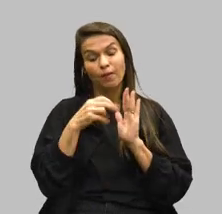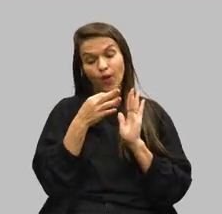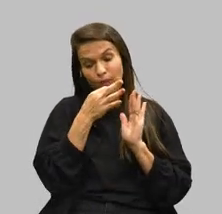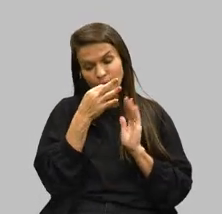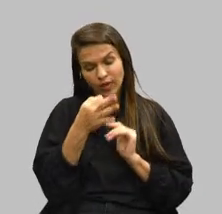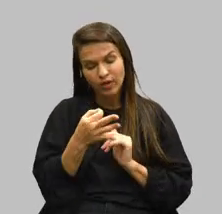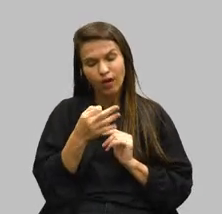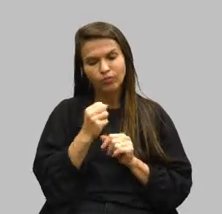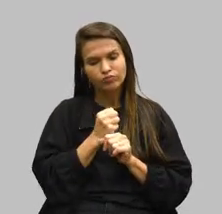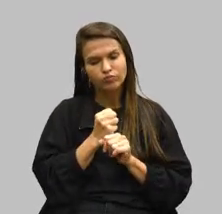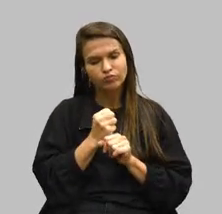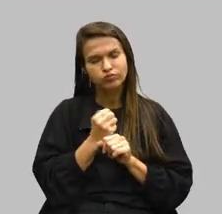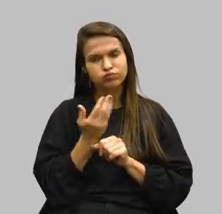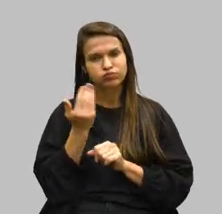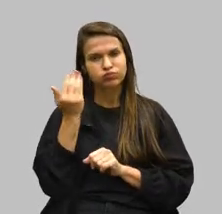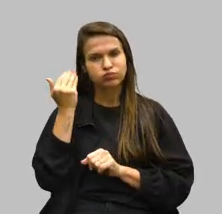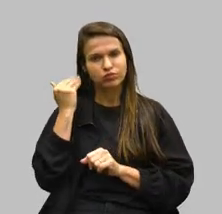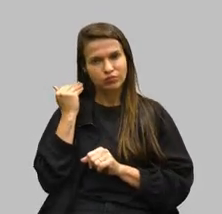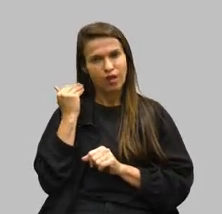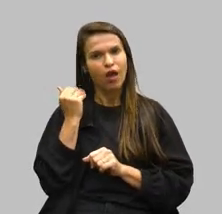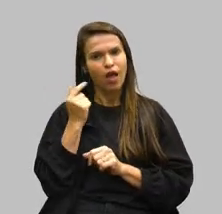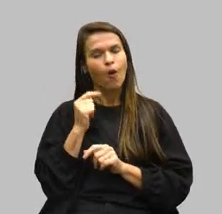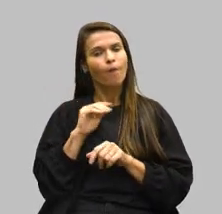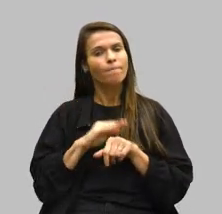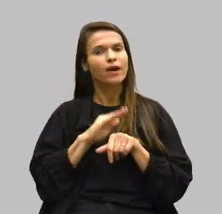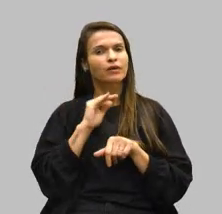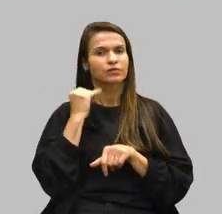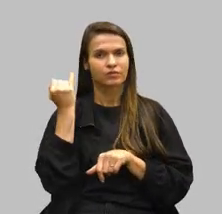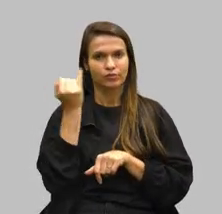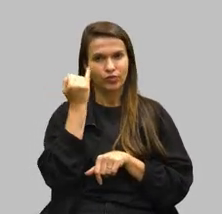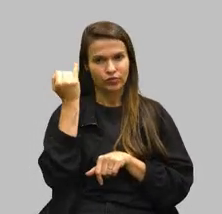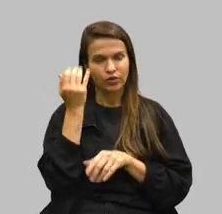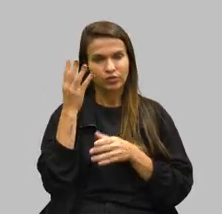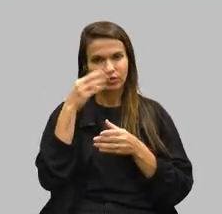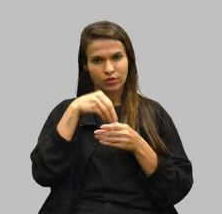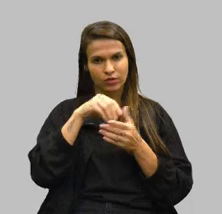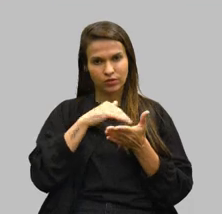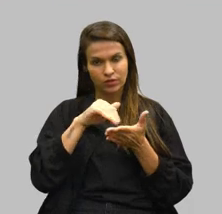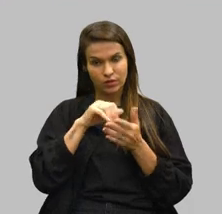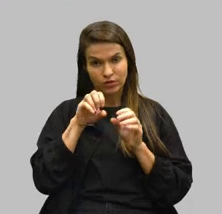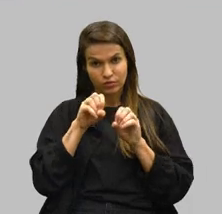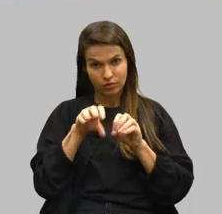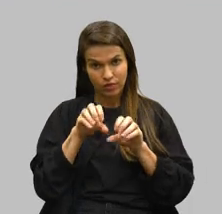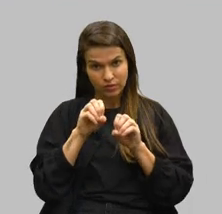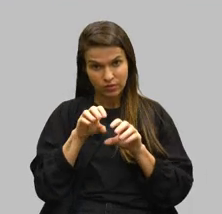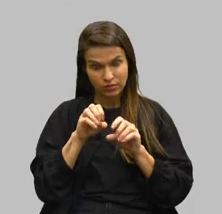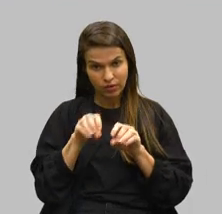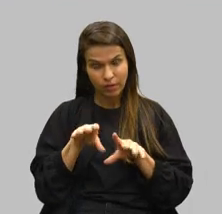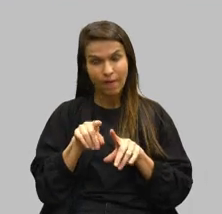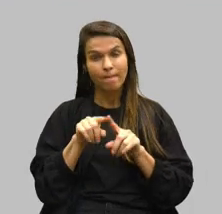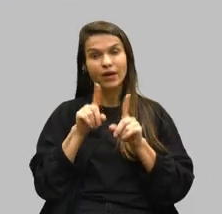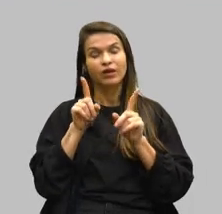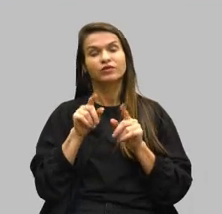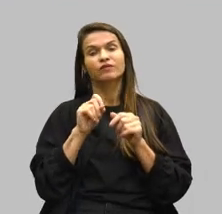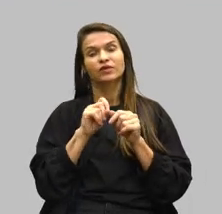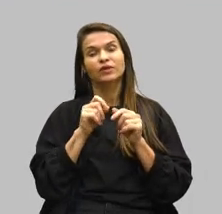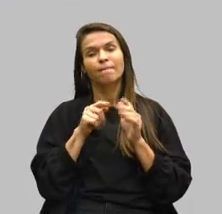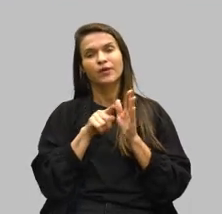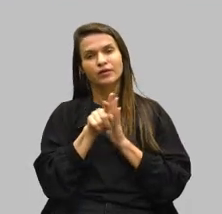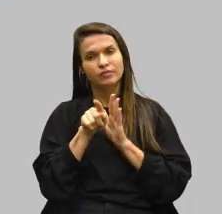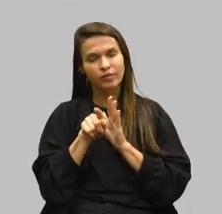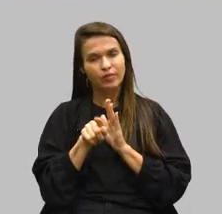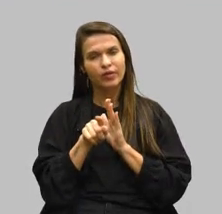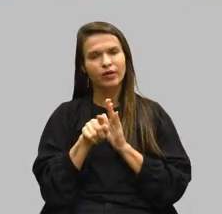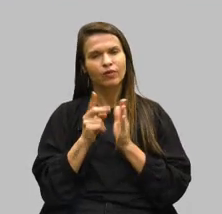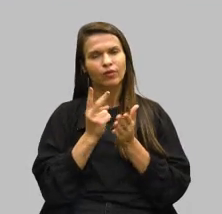últimos anos ele é bem é um dos mais exitosos dentro da secretaria de educação mas eu faço a mesma pergunta do trilhas